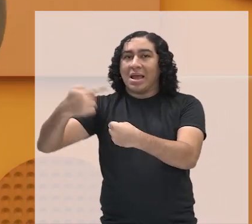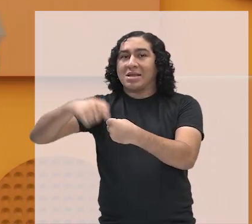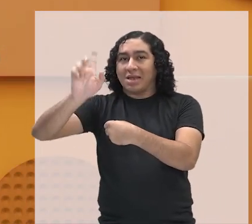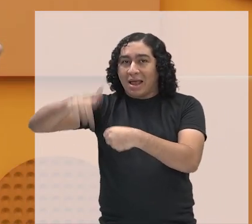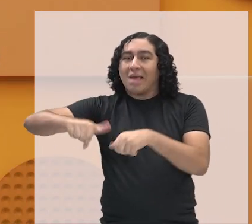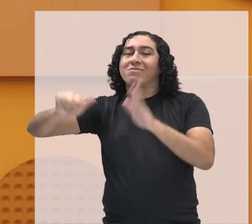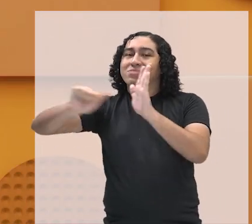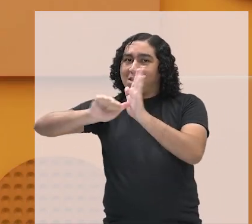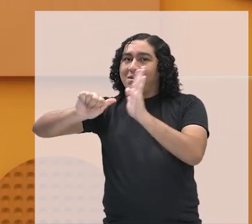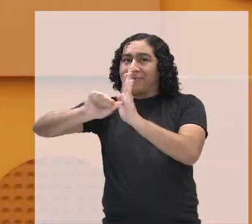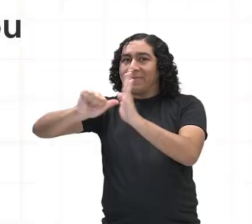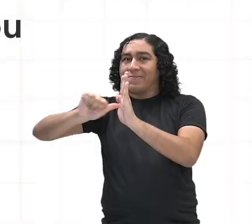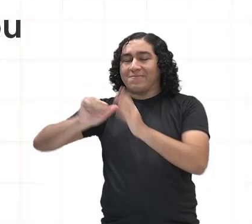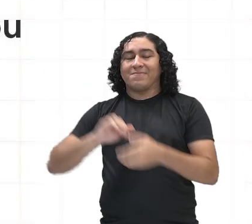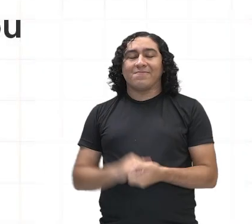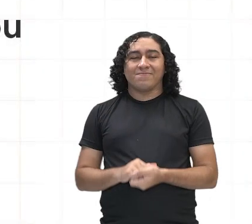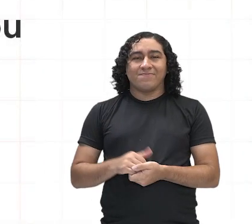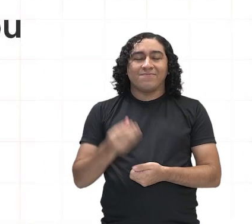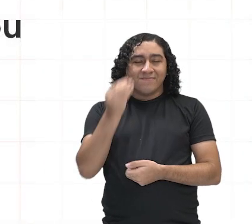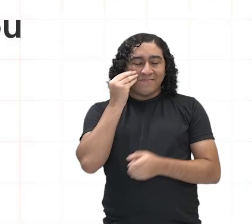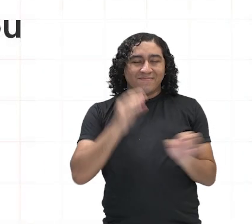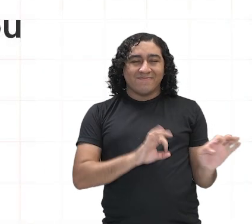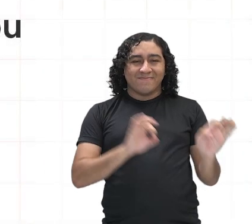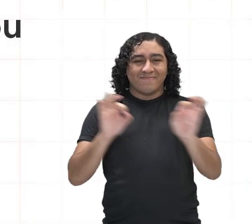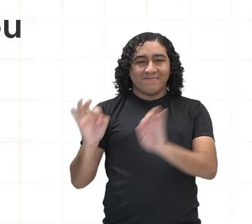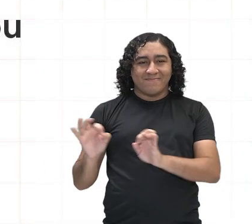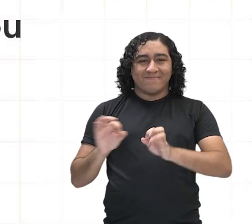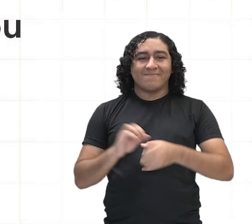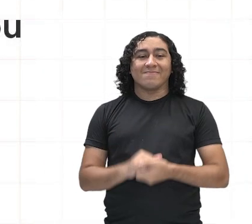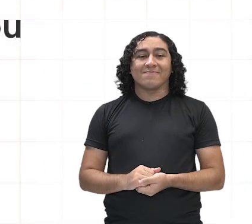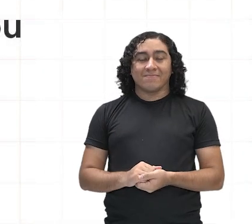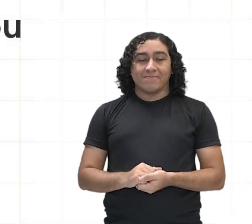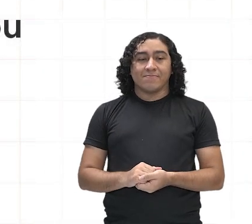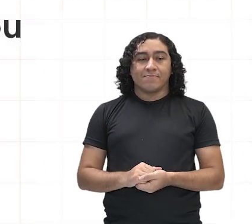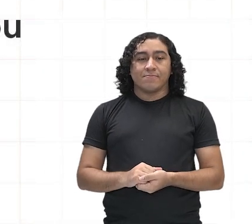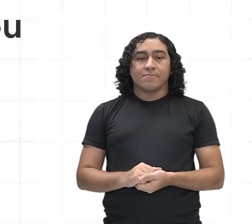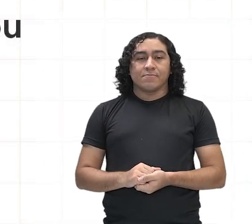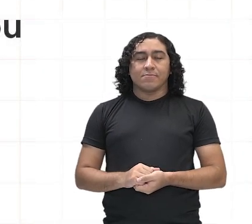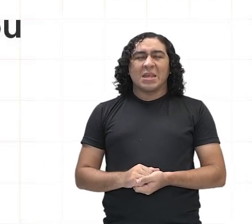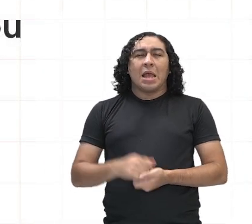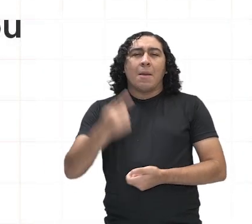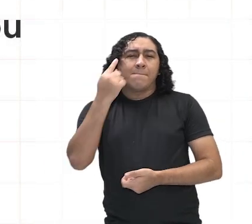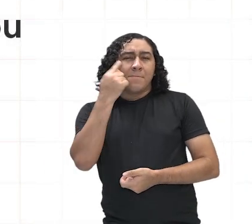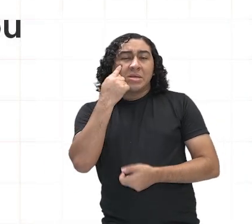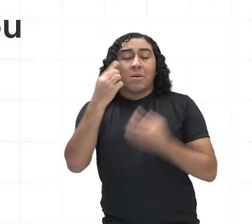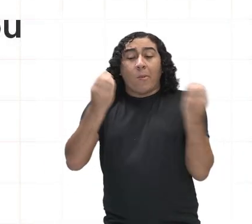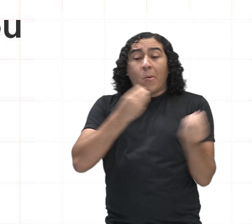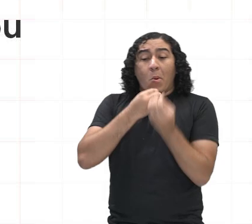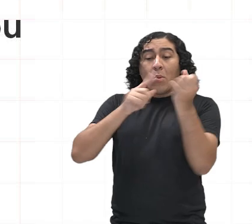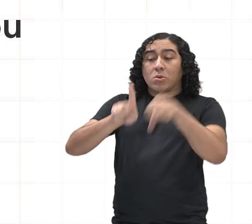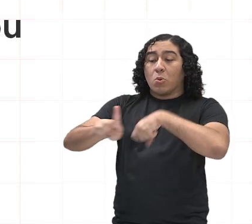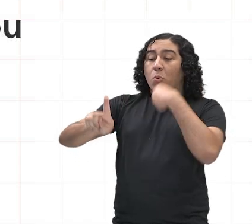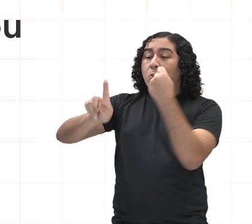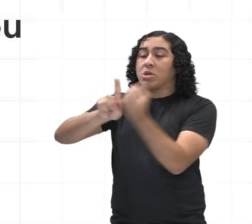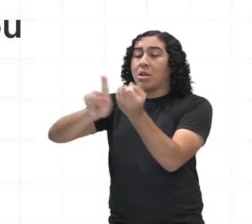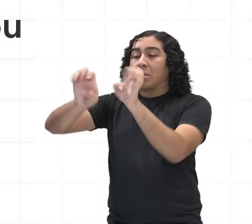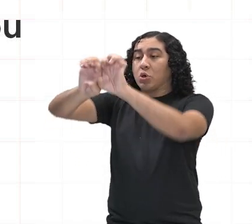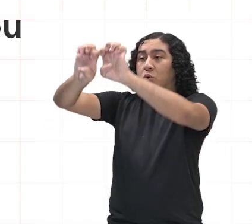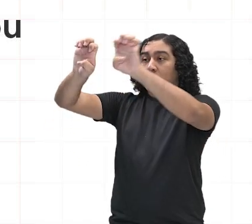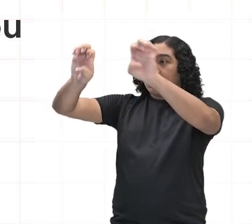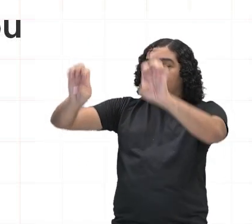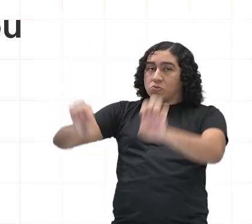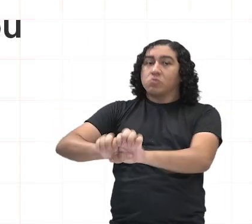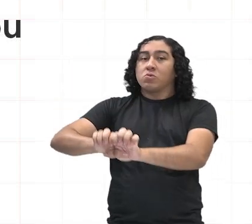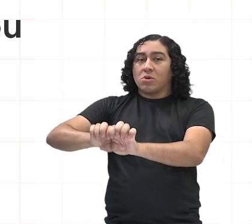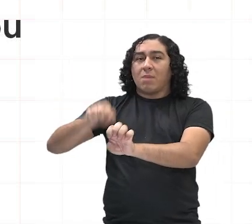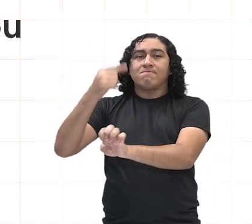então, Atenas. Acompanha ali comigo, olha só. Quando eu pensar, então, numa divisão social, vamos ter aí,